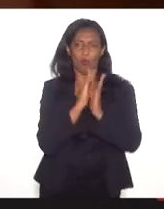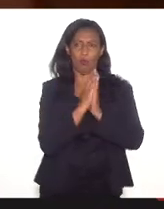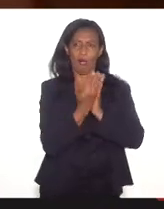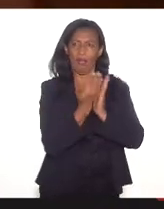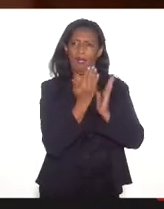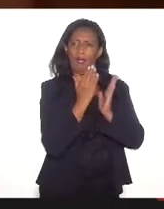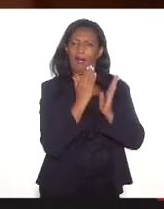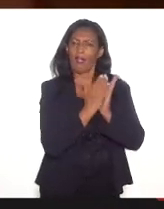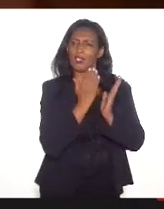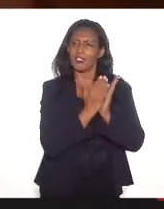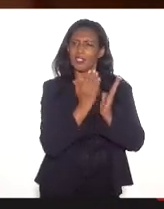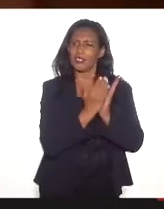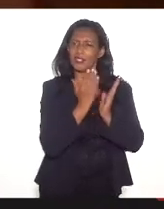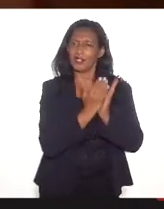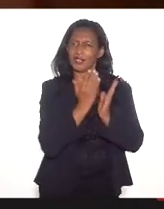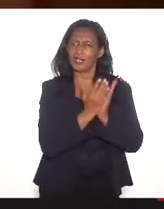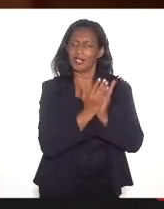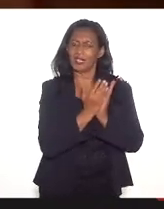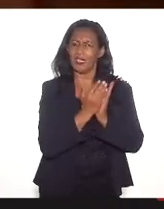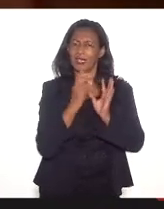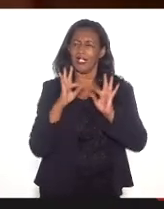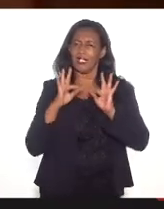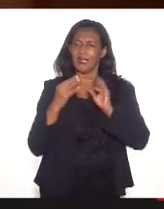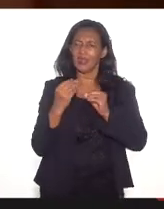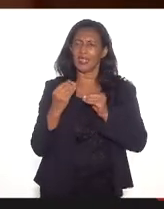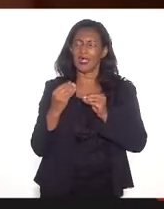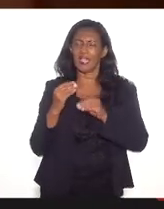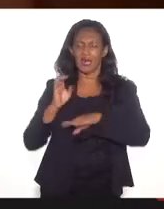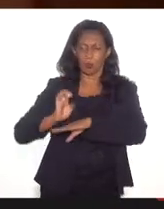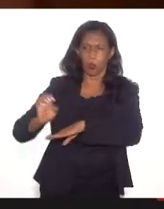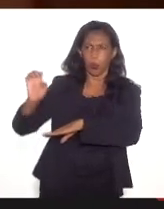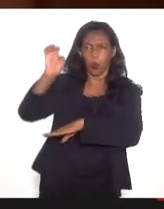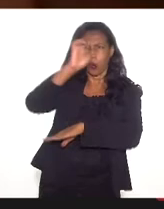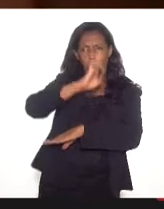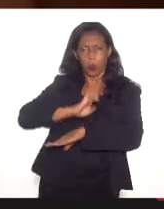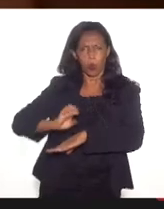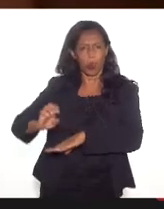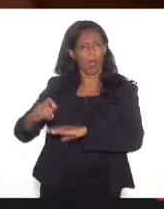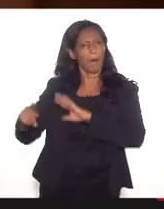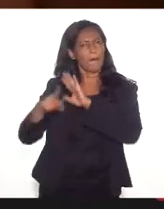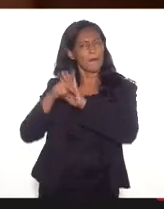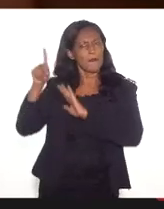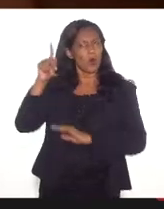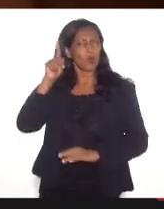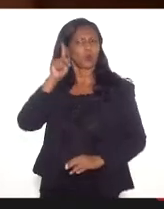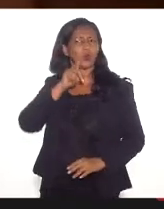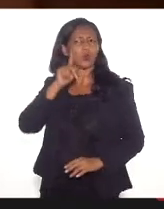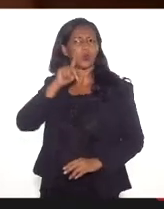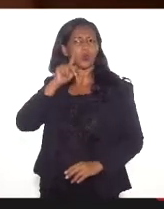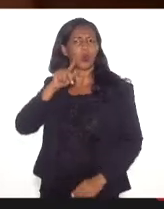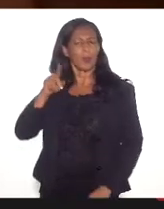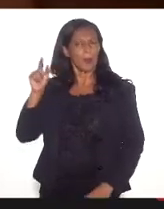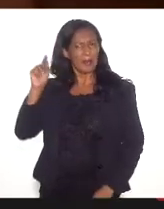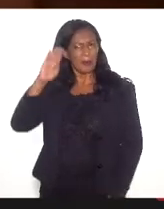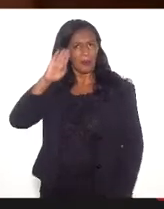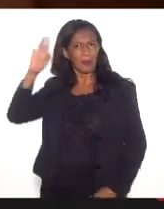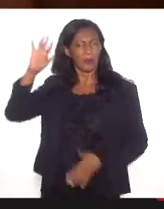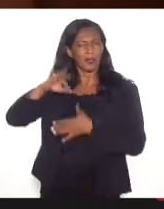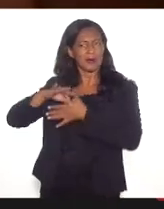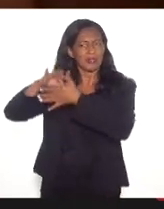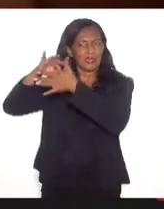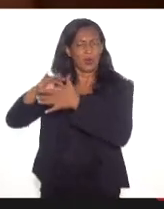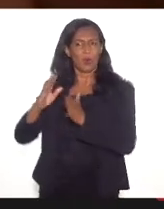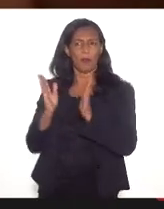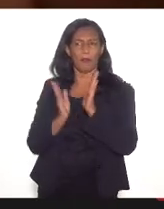que quer suprimir quase toda e qualquer participação do Estado e vem dos Estados Unidos, vem da meca do liberalismo, uma